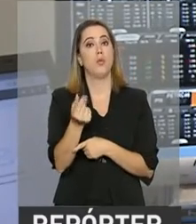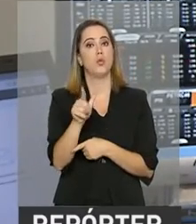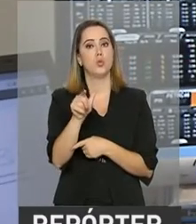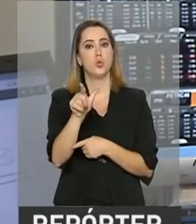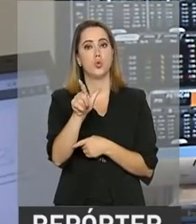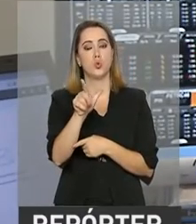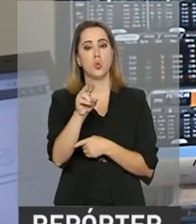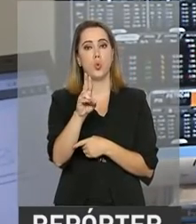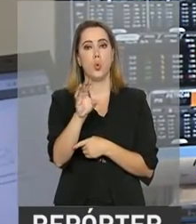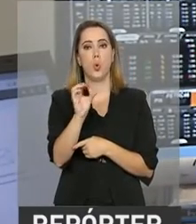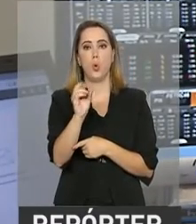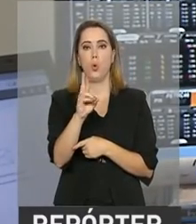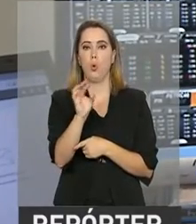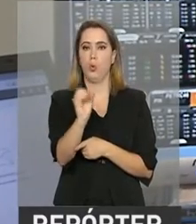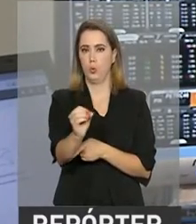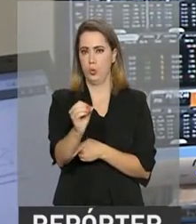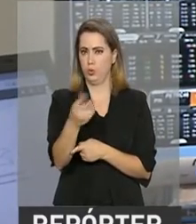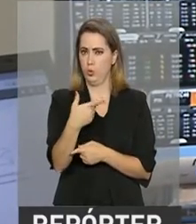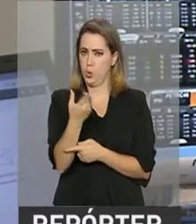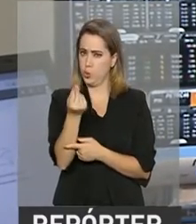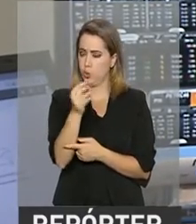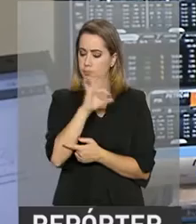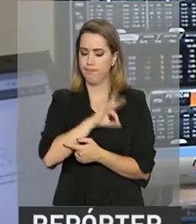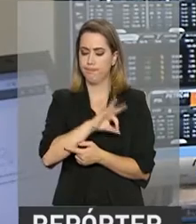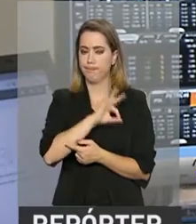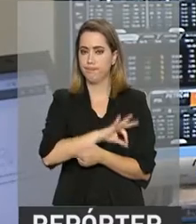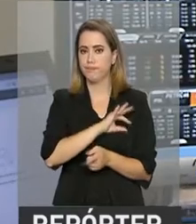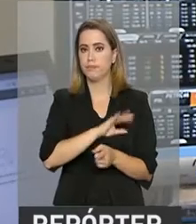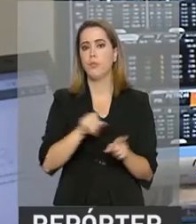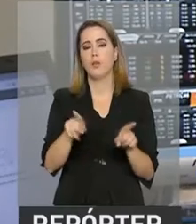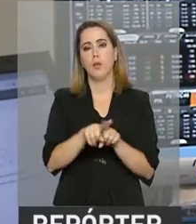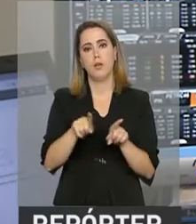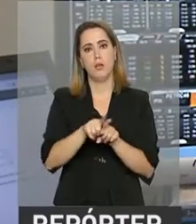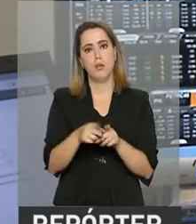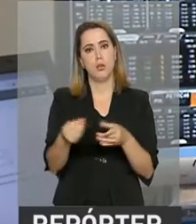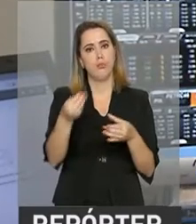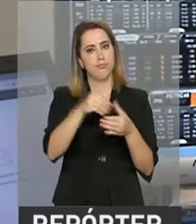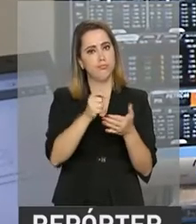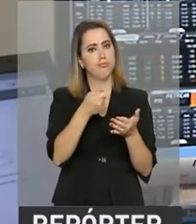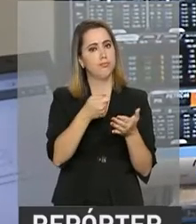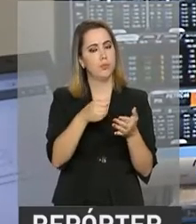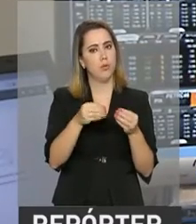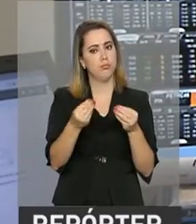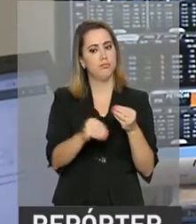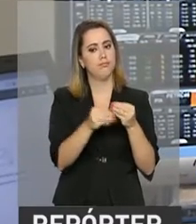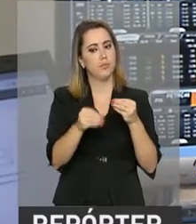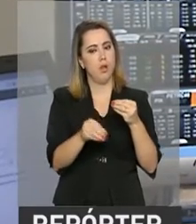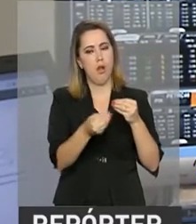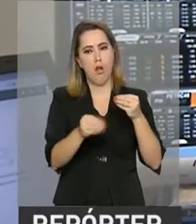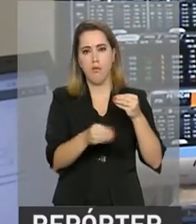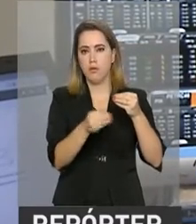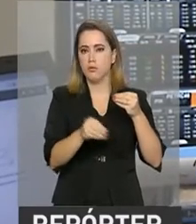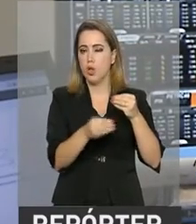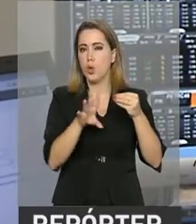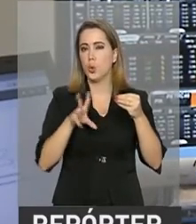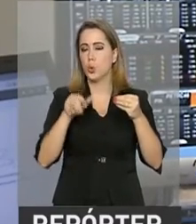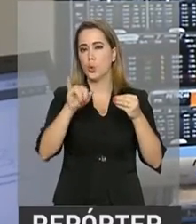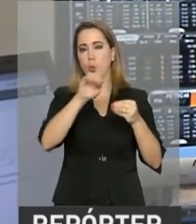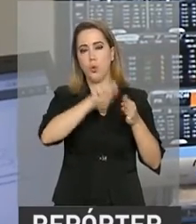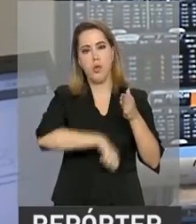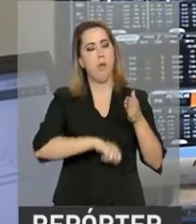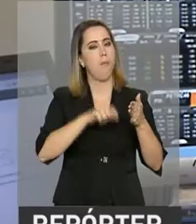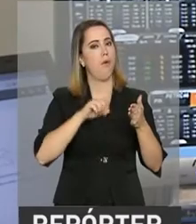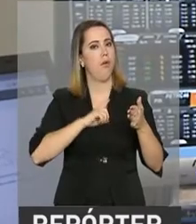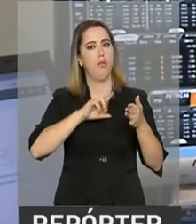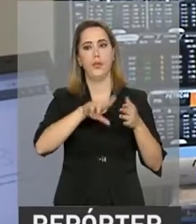acionista contra aquele pretende lucas vai colocar dentro desses prédios os impostos nexe cobre os custos